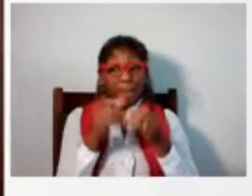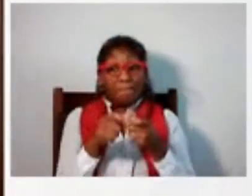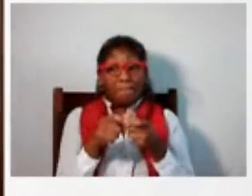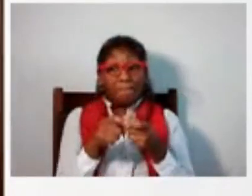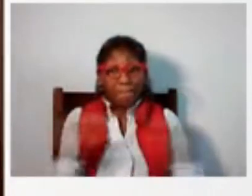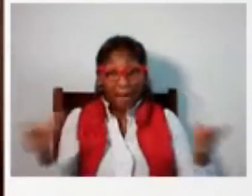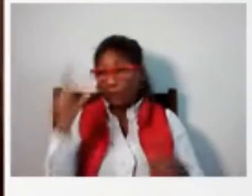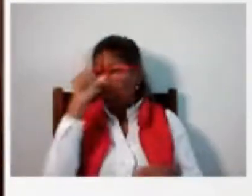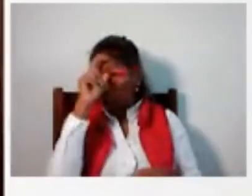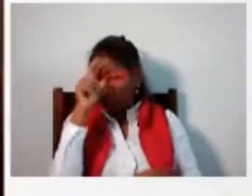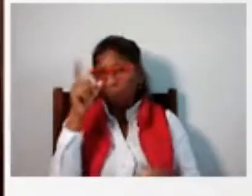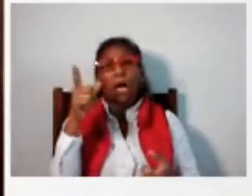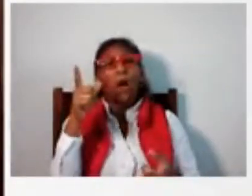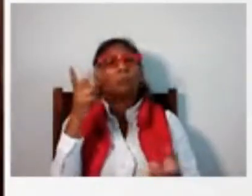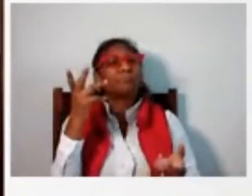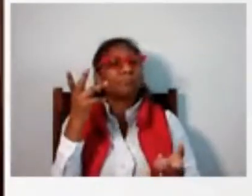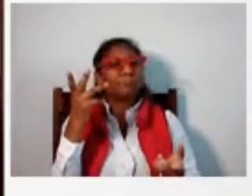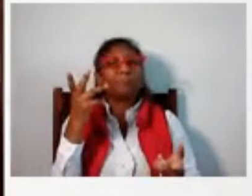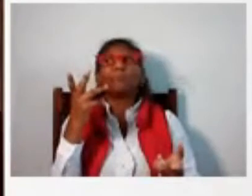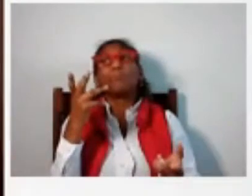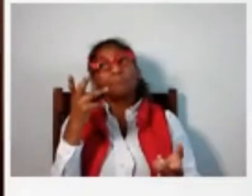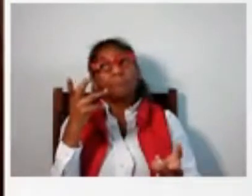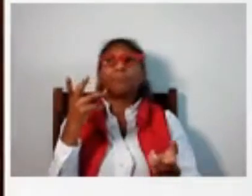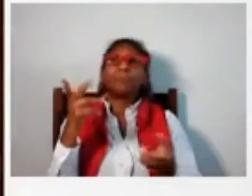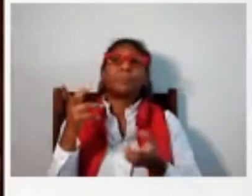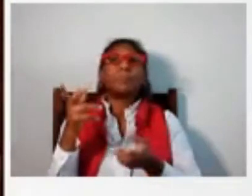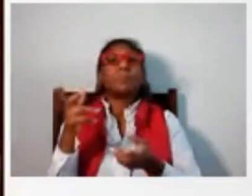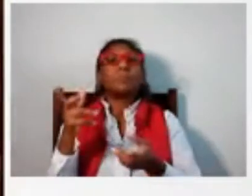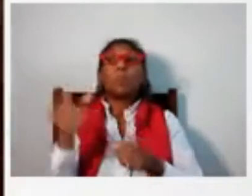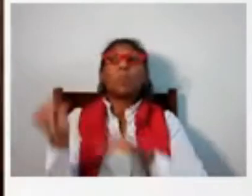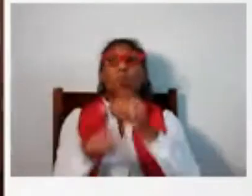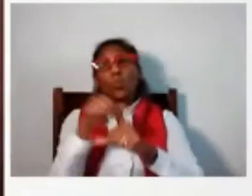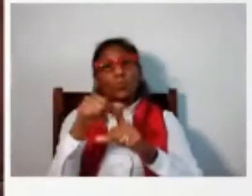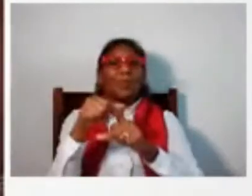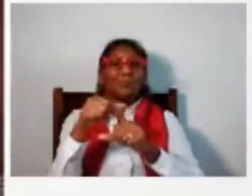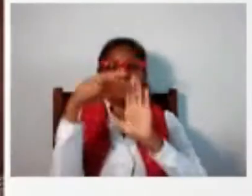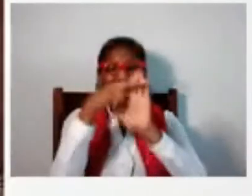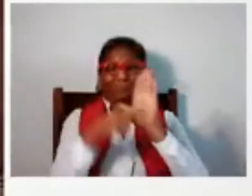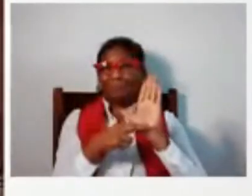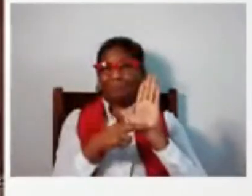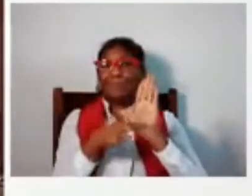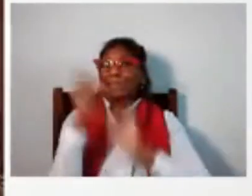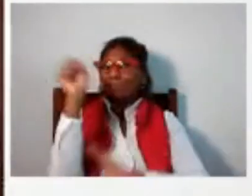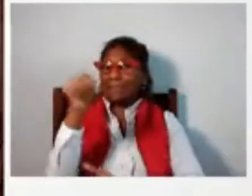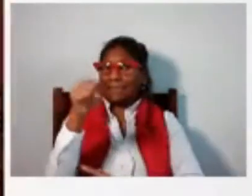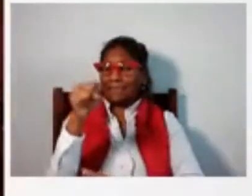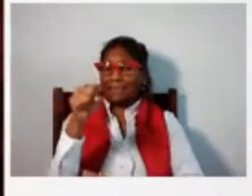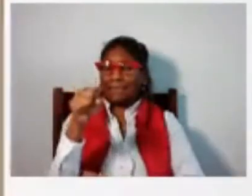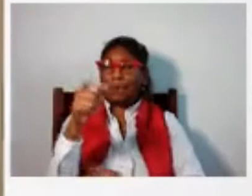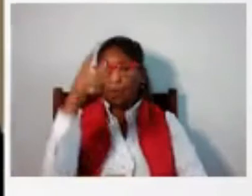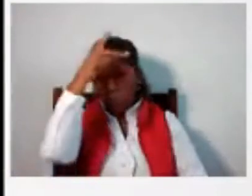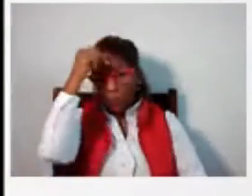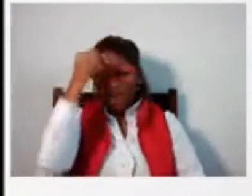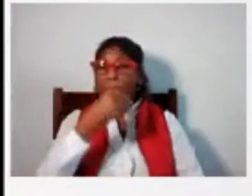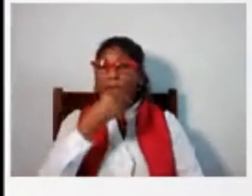internações nesta região, inclusive na capital, por isso que o prefeito Marquesan tem tomado aí as providências. A gente tinha